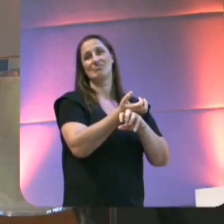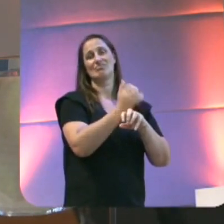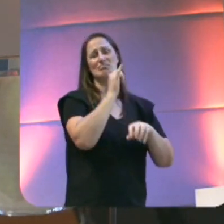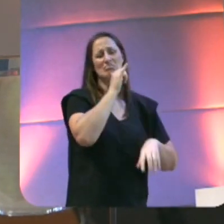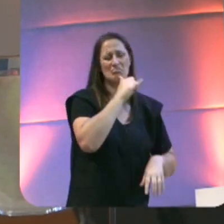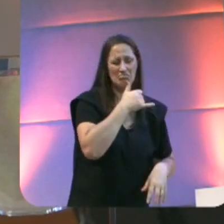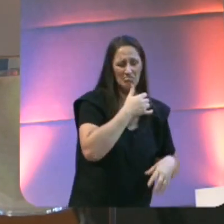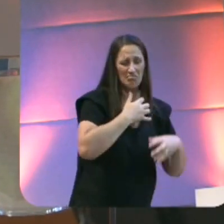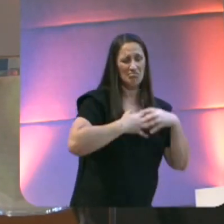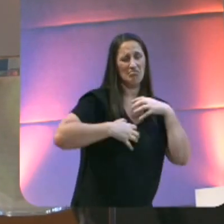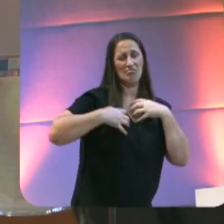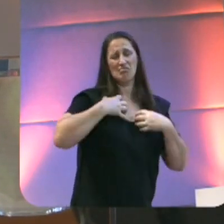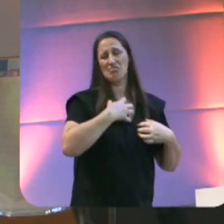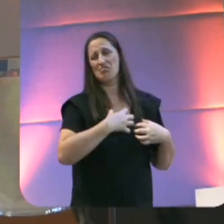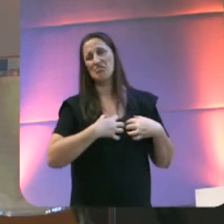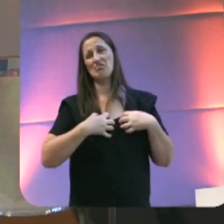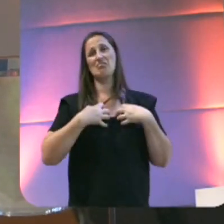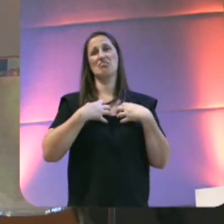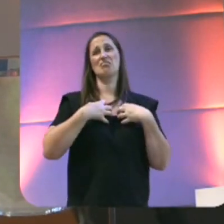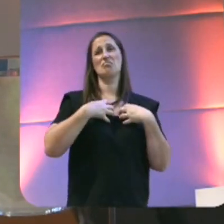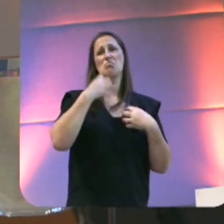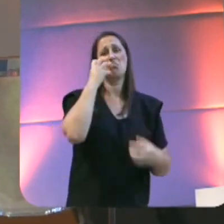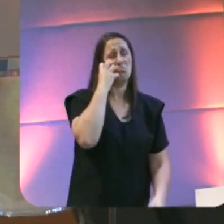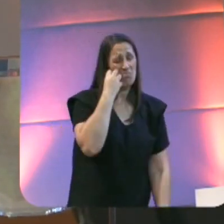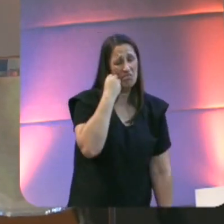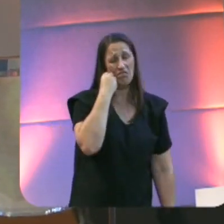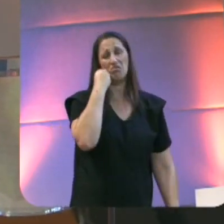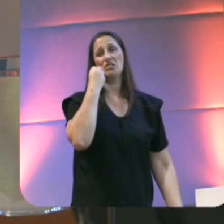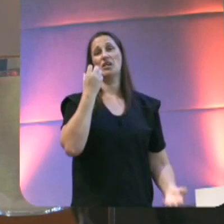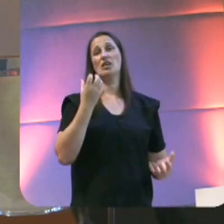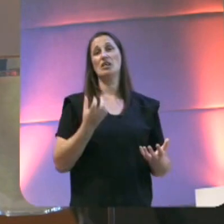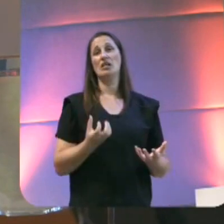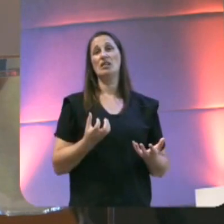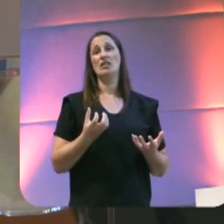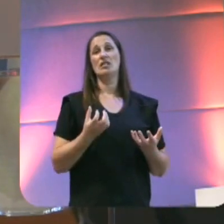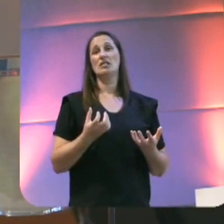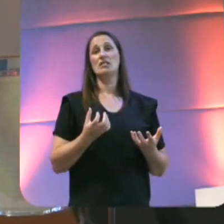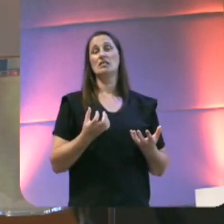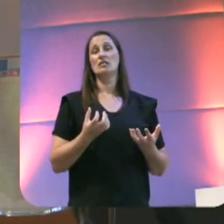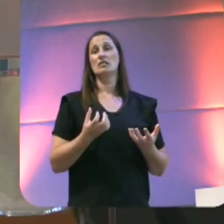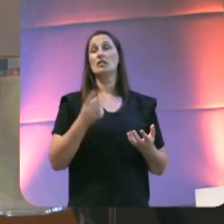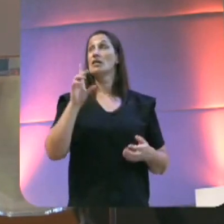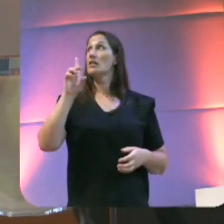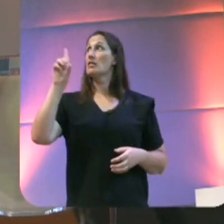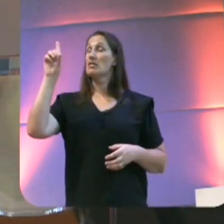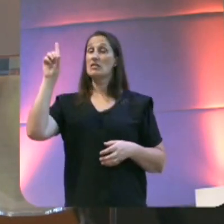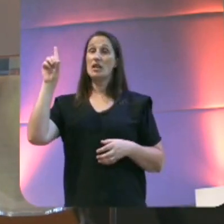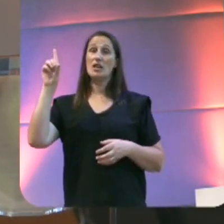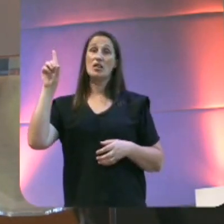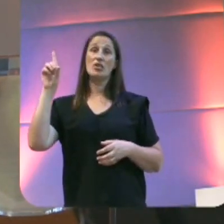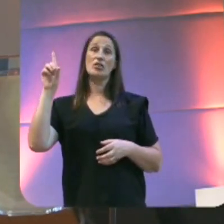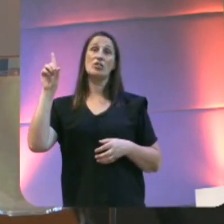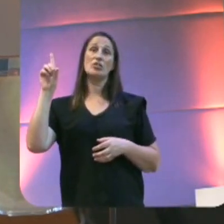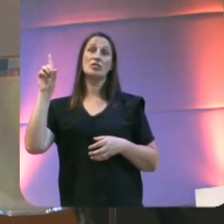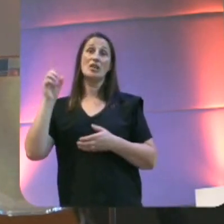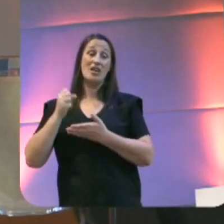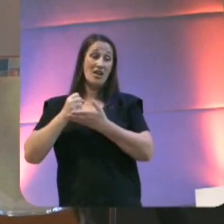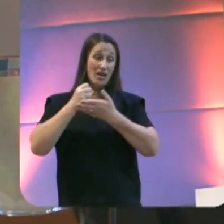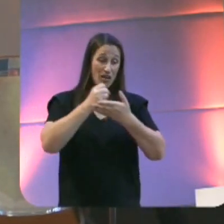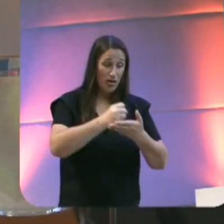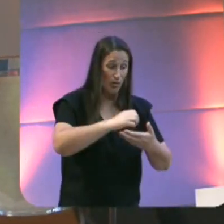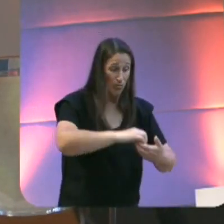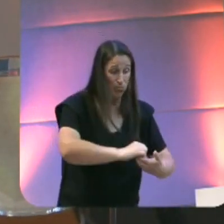decepcionado, angustiado, amargurado. E Deus tem que fazer tantas coisas para erguê-lo outra